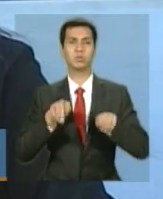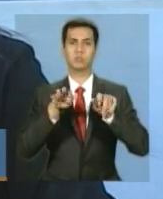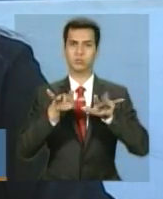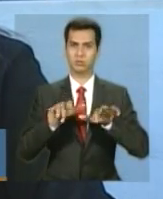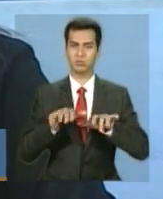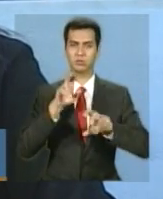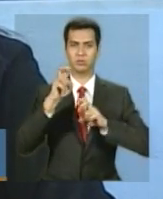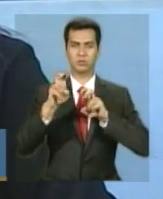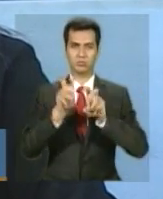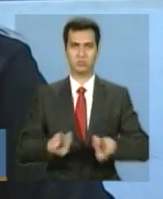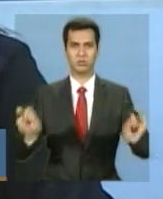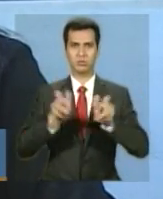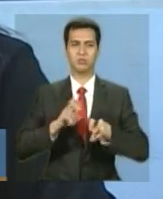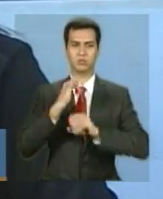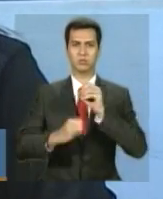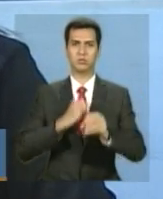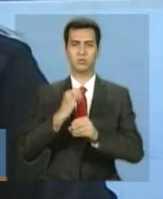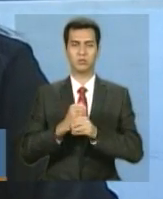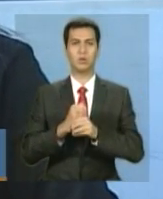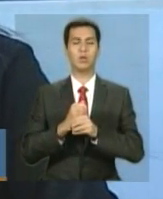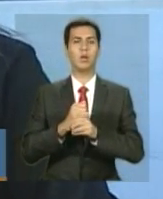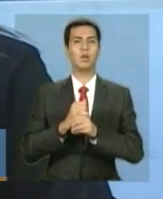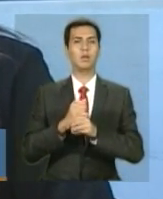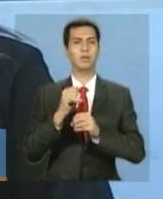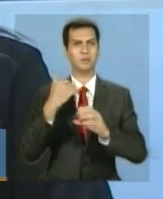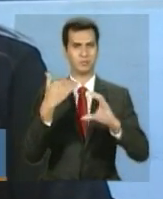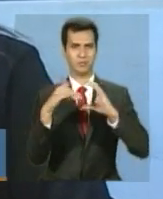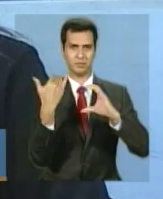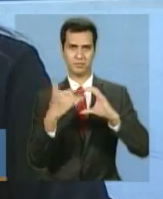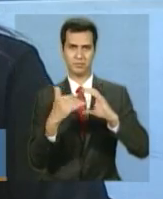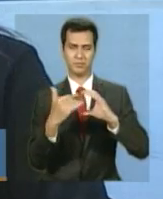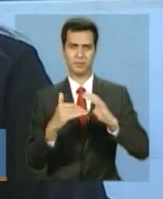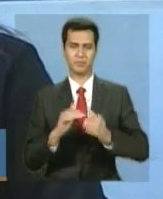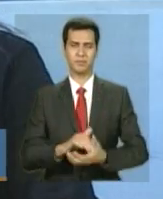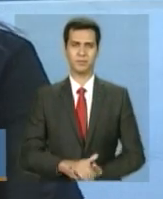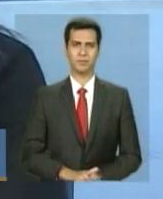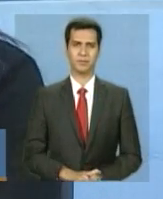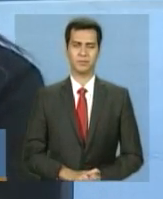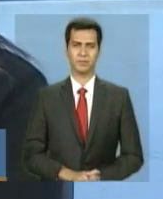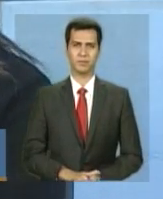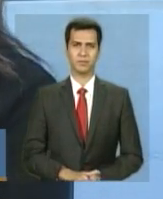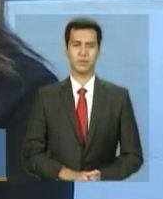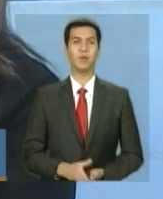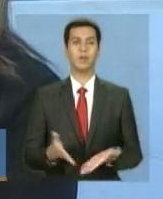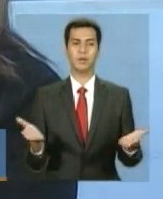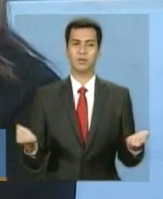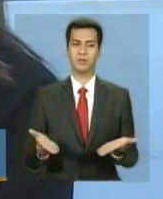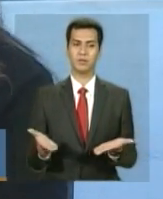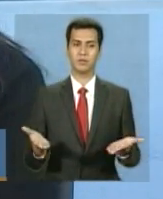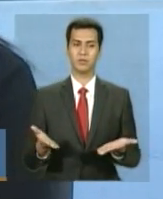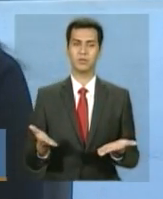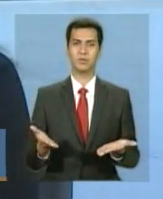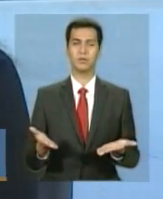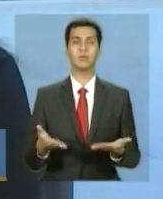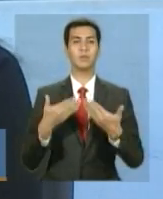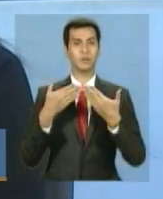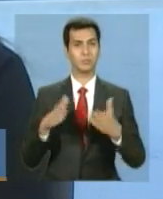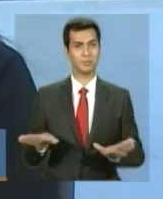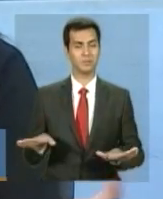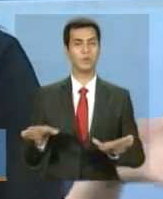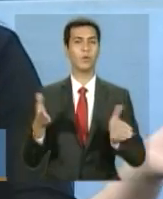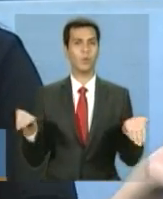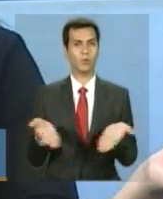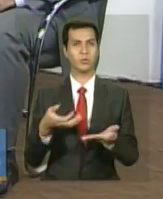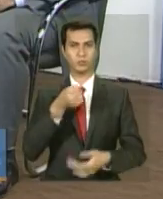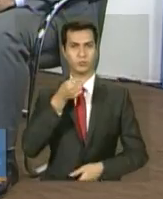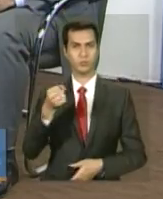e-mail tele @md s.gov.br vamos Então a nossa abertura do programa de